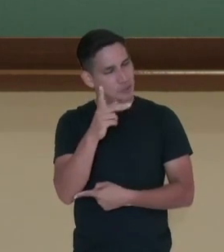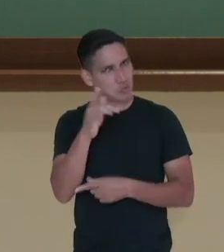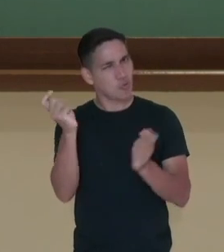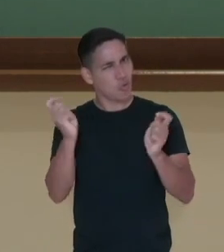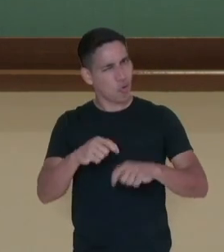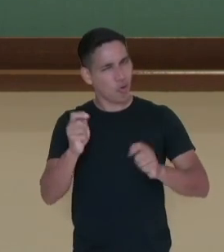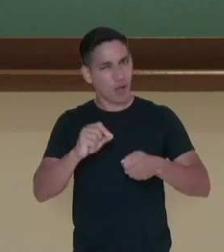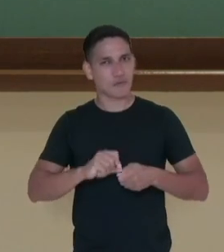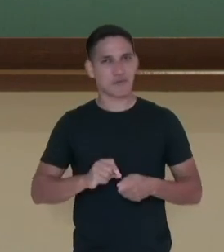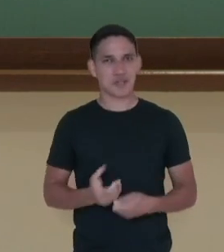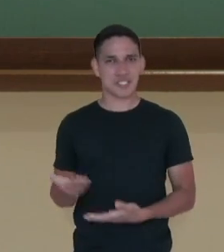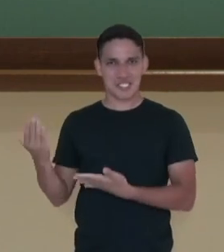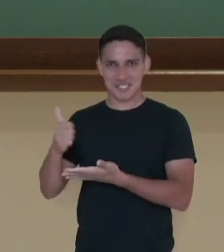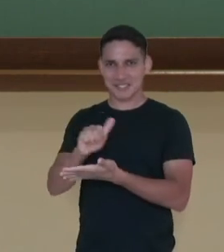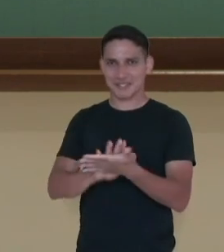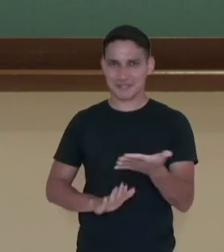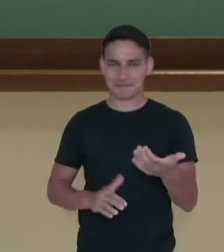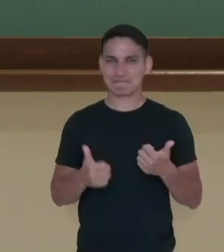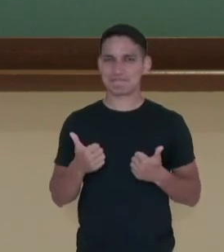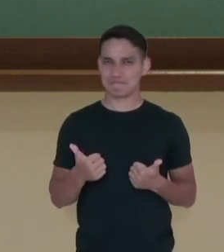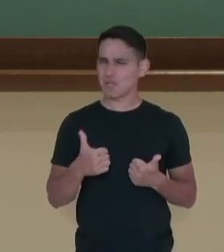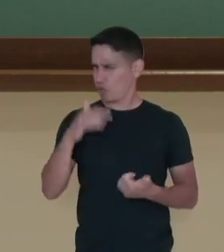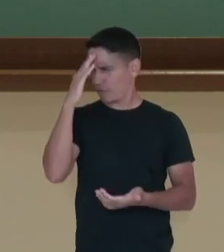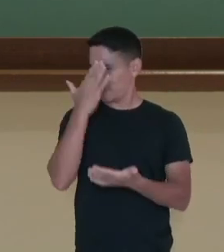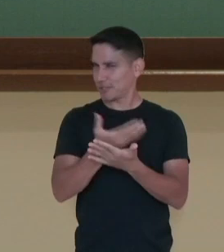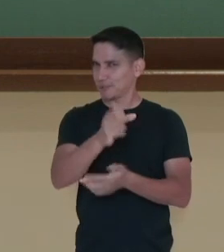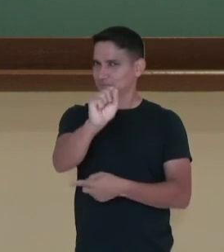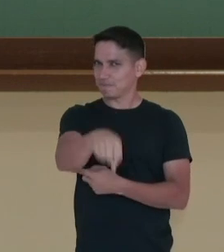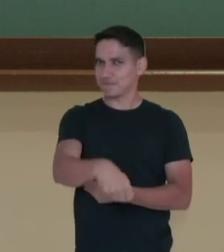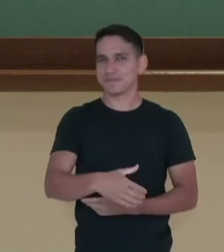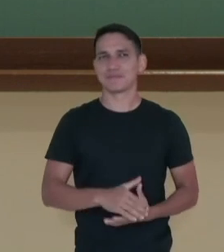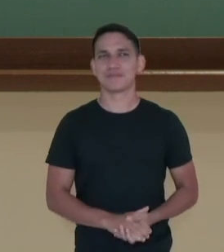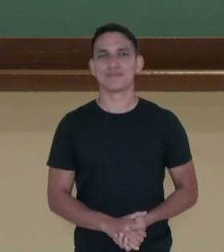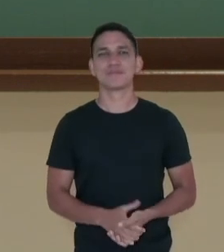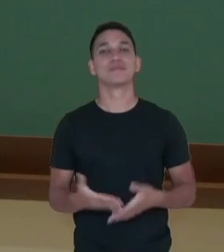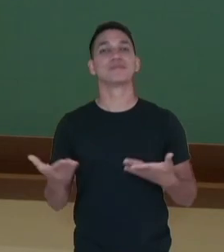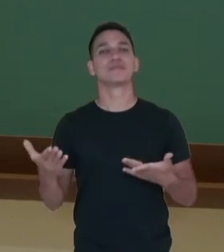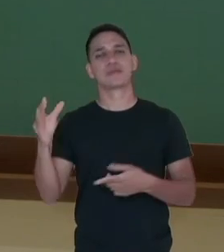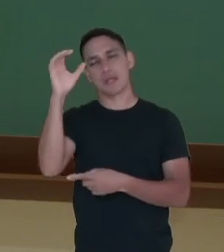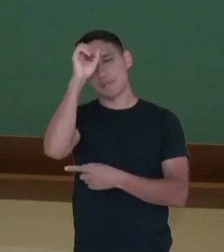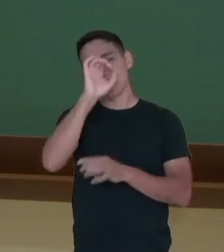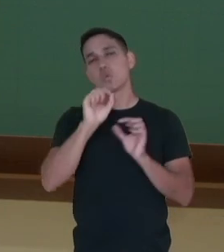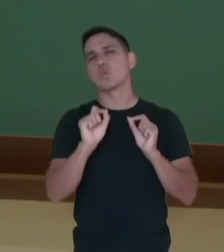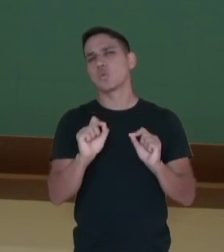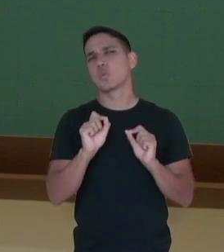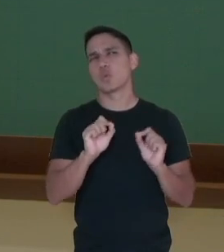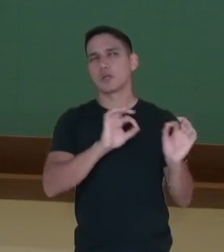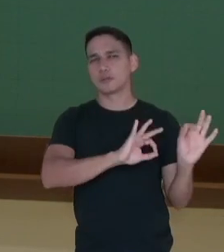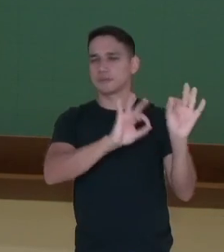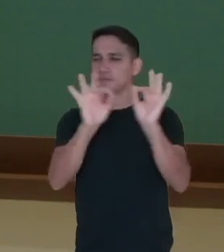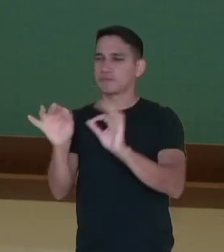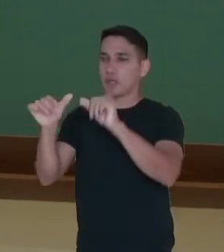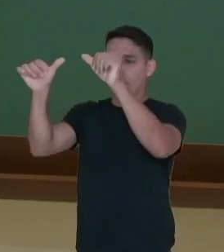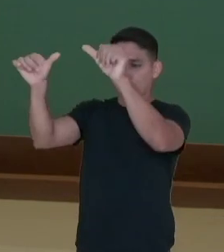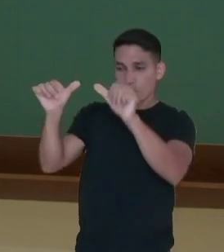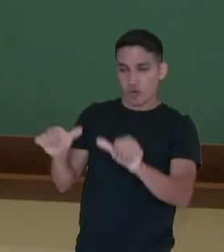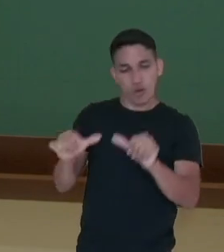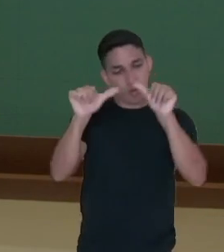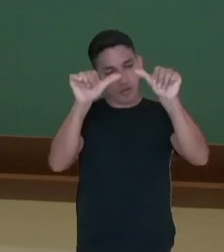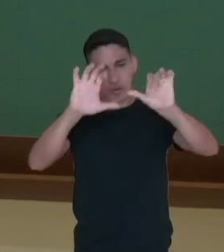capaz de desenvolver essa atividade aqui. Eu acredito que sim. Tá? Que aprendemos? Análise de folhetos sobre